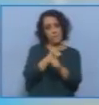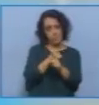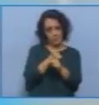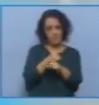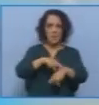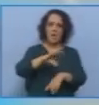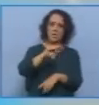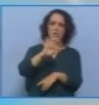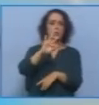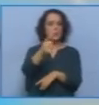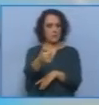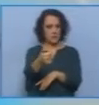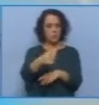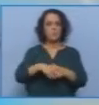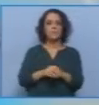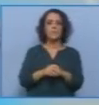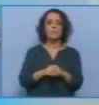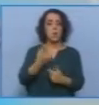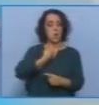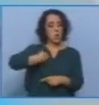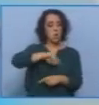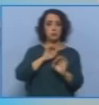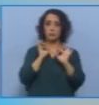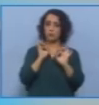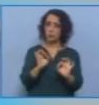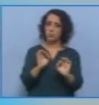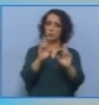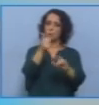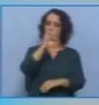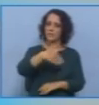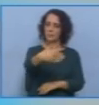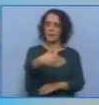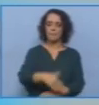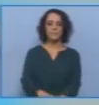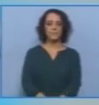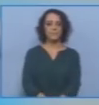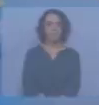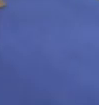Eclésia pelas 22h45. Pela nossa parte, ficam os votos de um bom fim de semana.